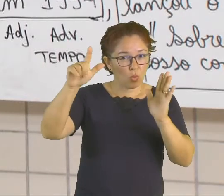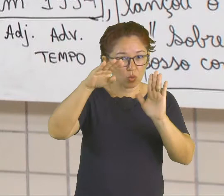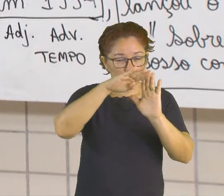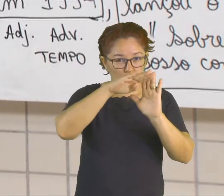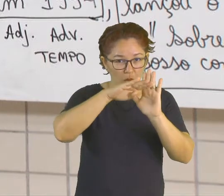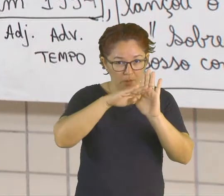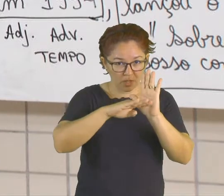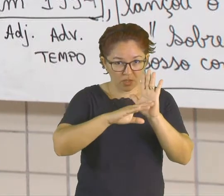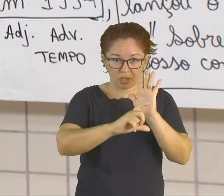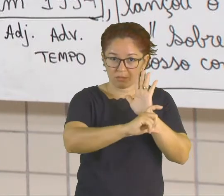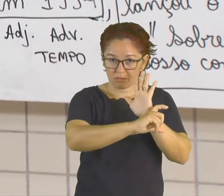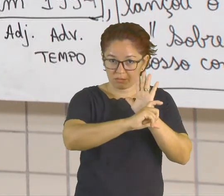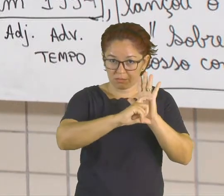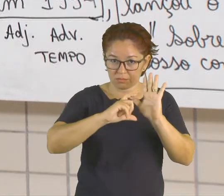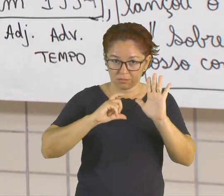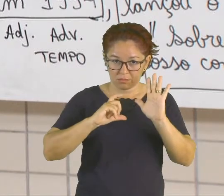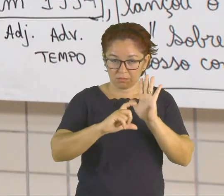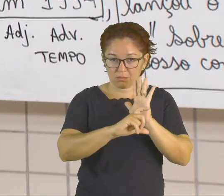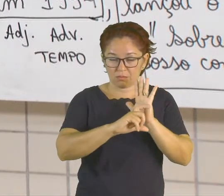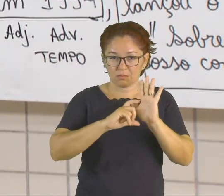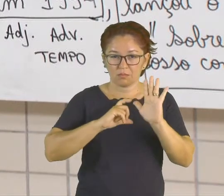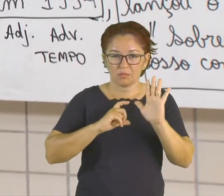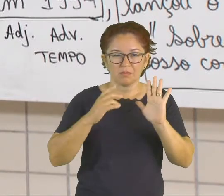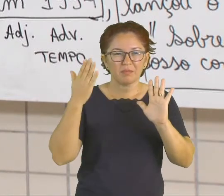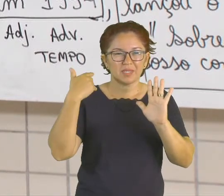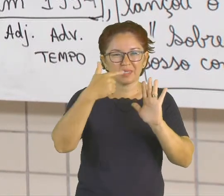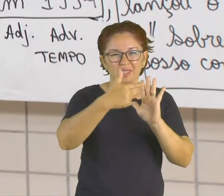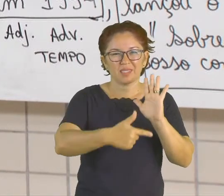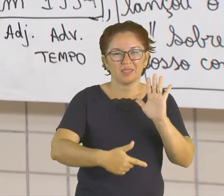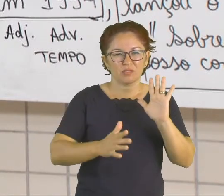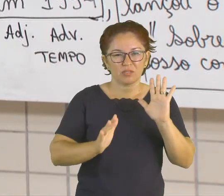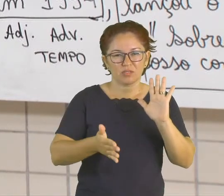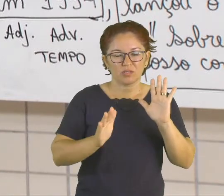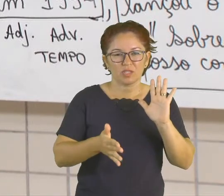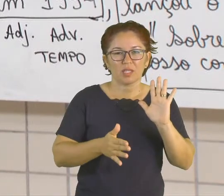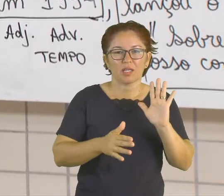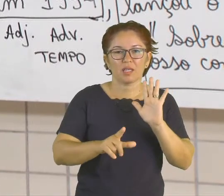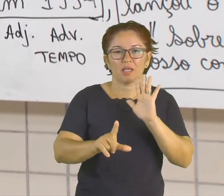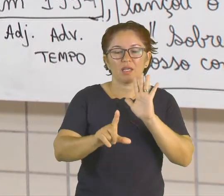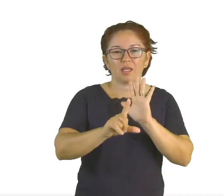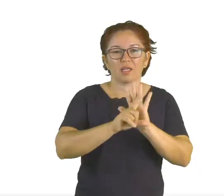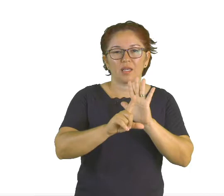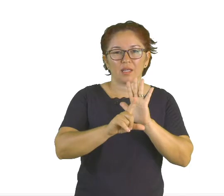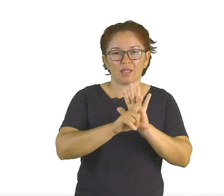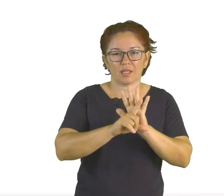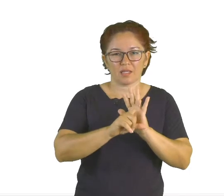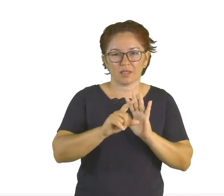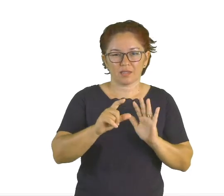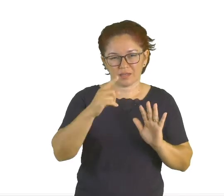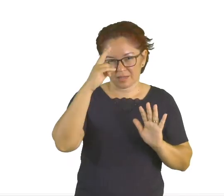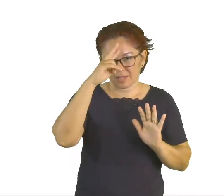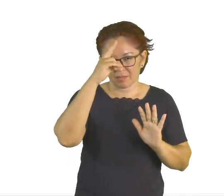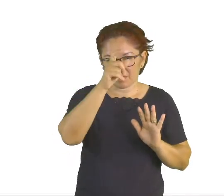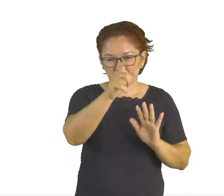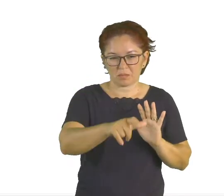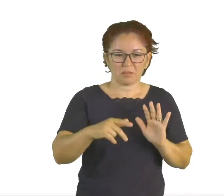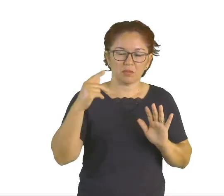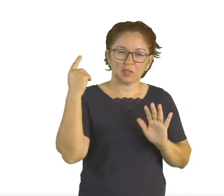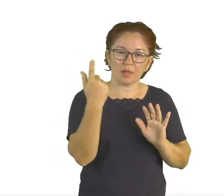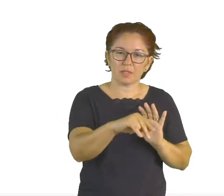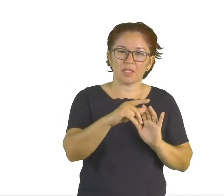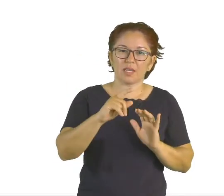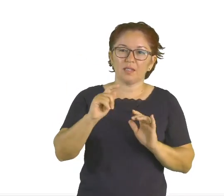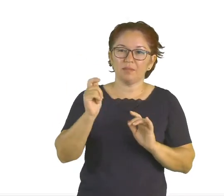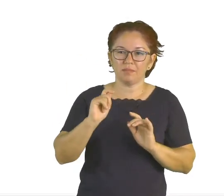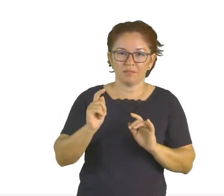interpretamos na aula passada, que é a Lei Maria da Penha. Vejam esse exemplo. A Lei